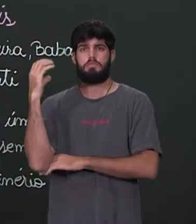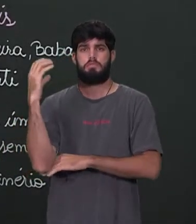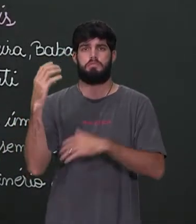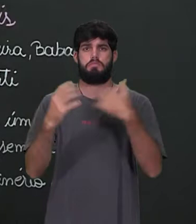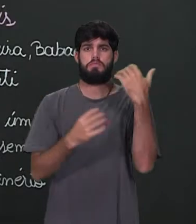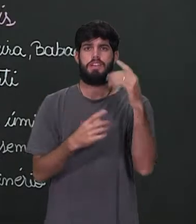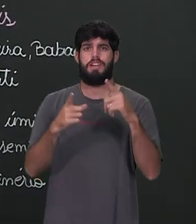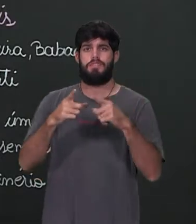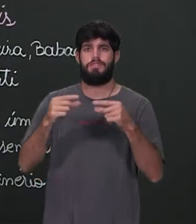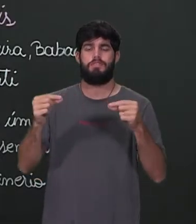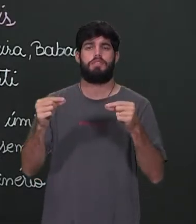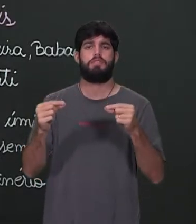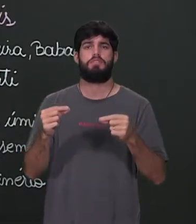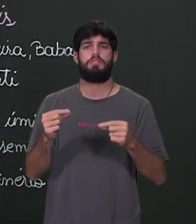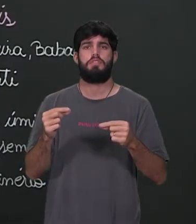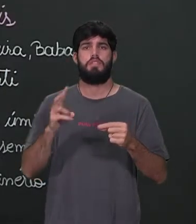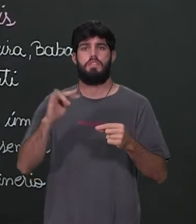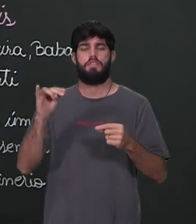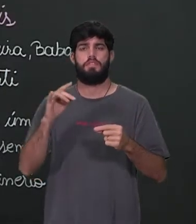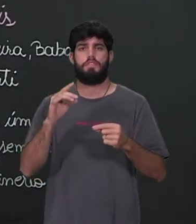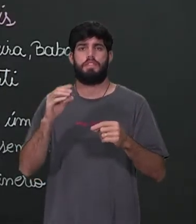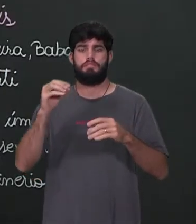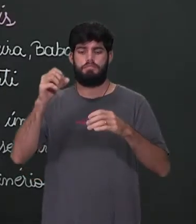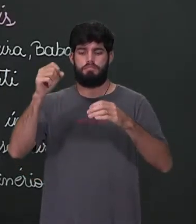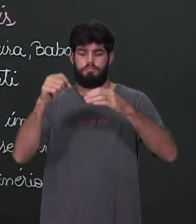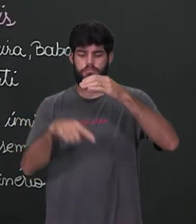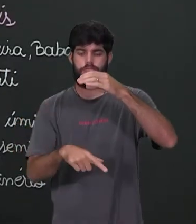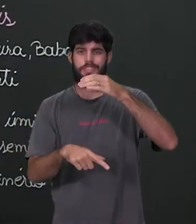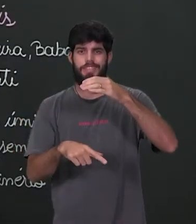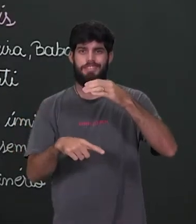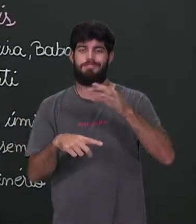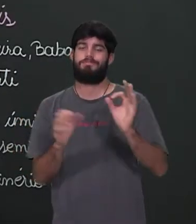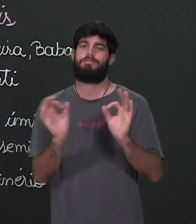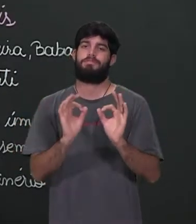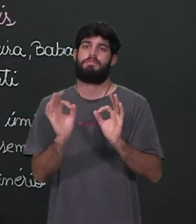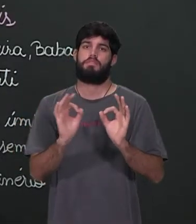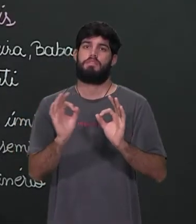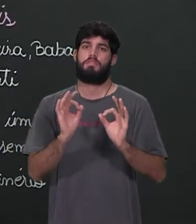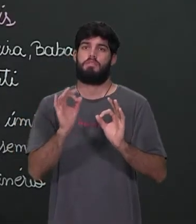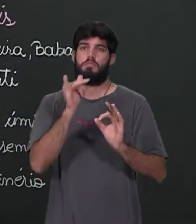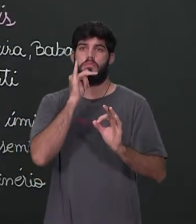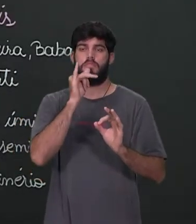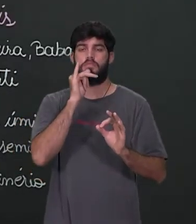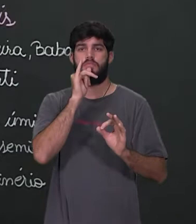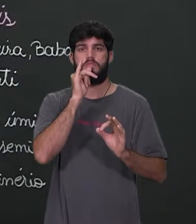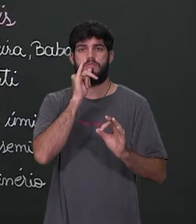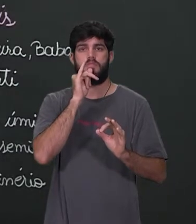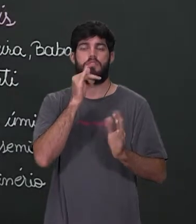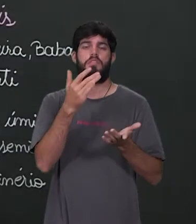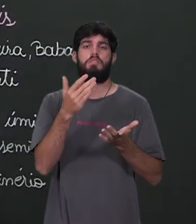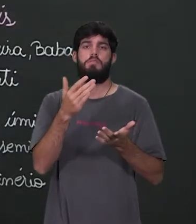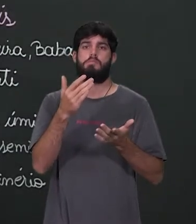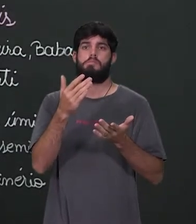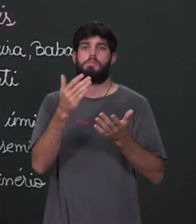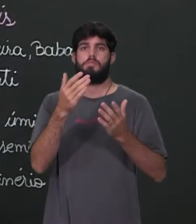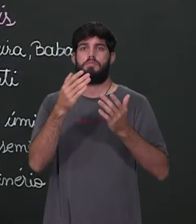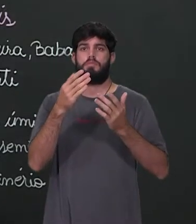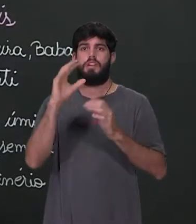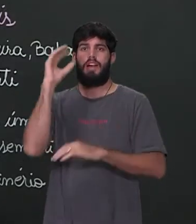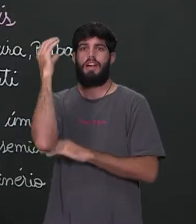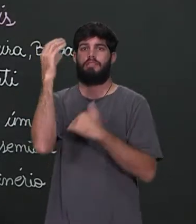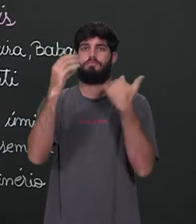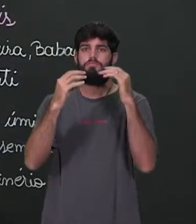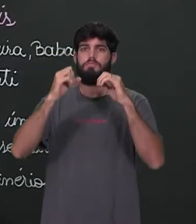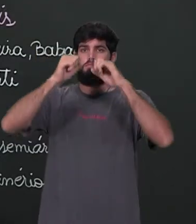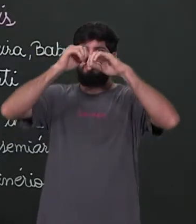folhas e tal, vai deixar entrar muita luz? De fato, não. Eu acabo tendo esse dossel, que é essa emenda, né, do alto